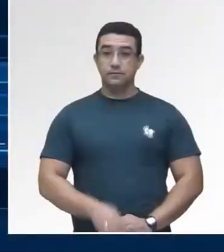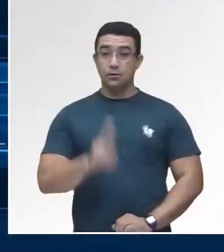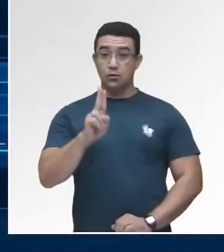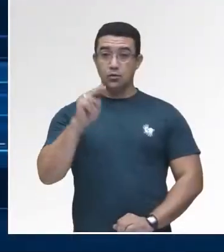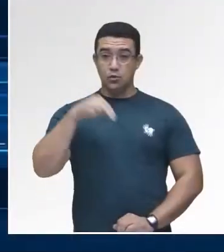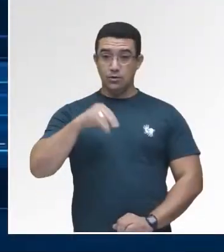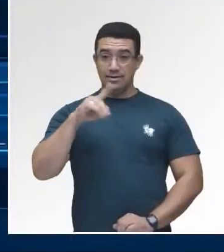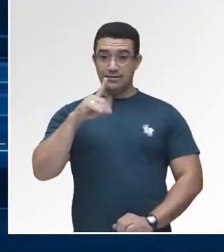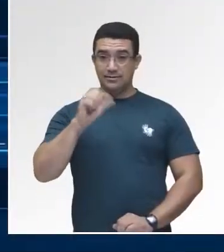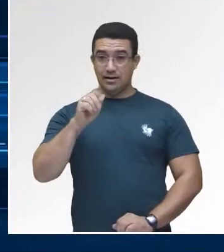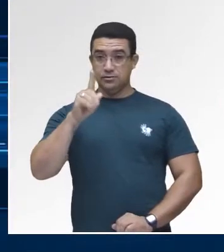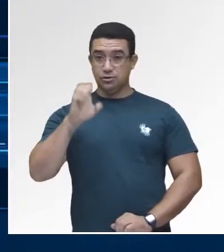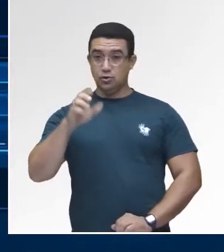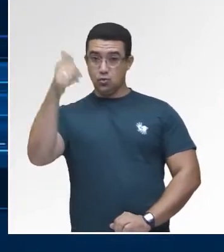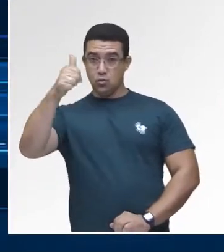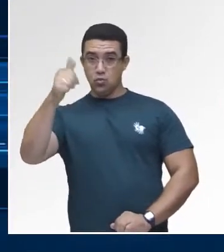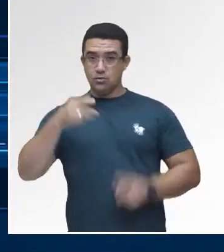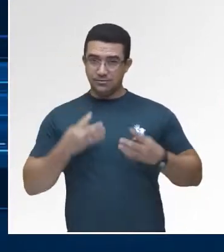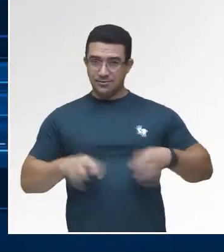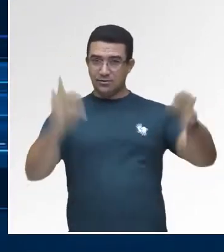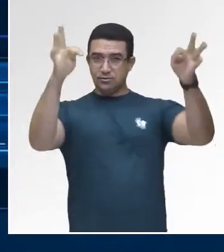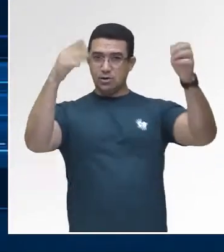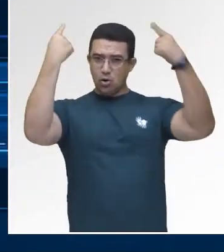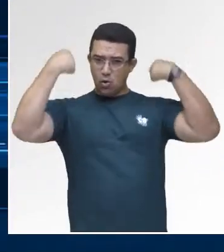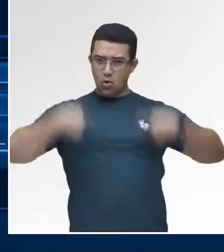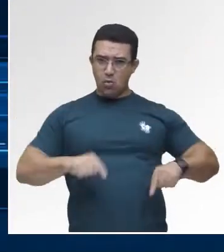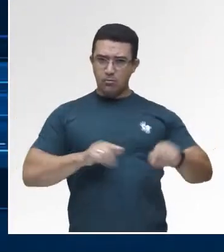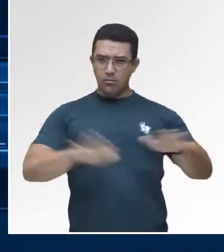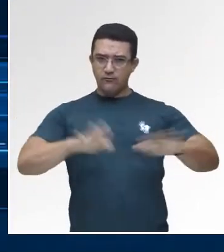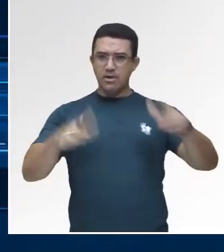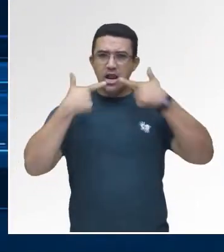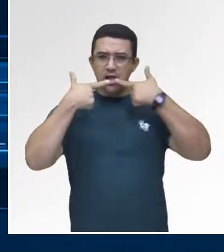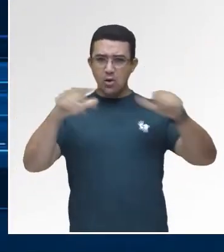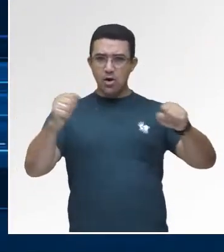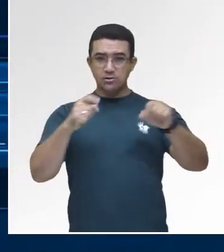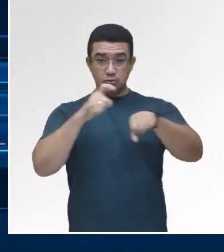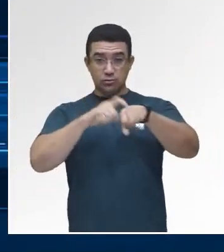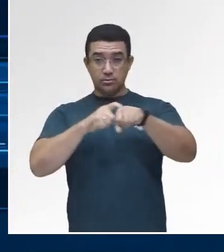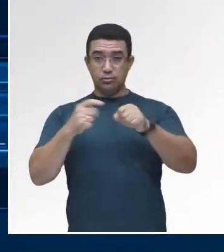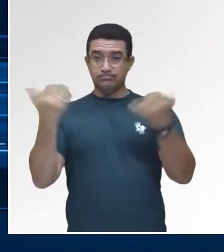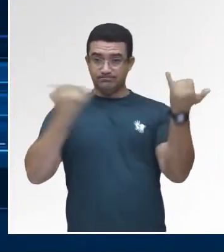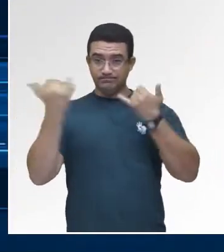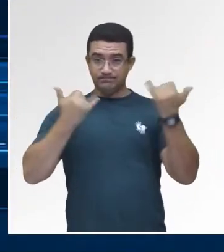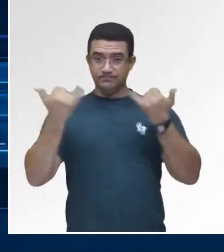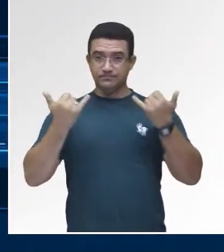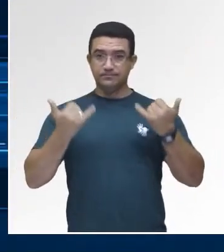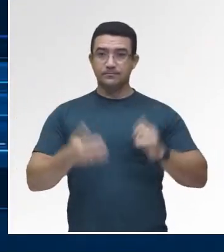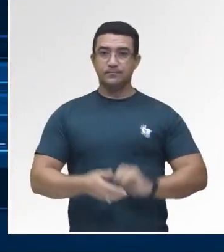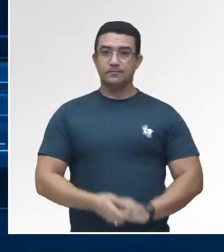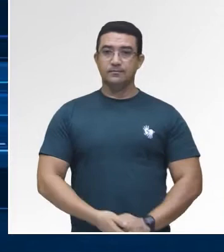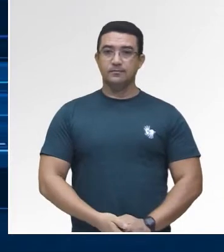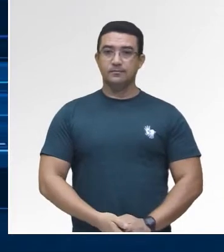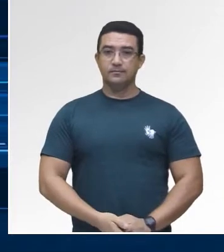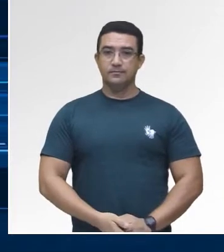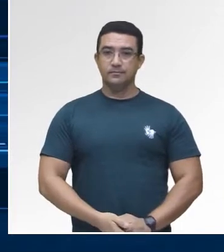Unidade 1, Tecnologia, Cor, o movimento e linguagem na era da informação.